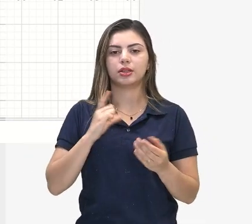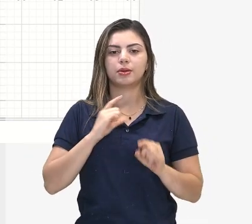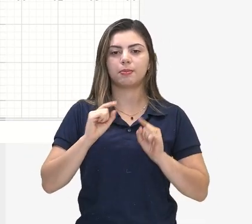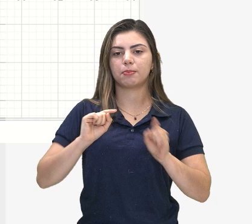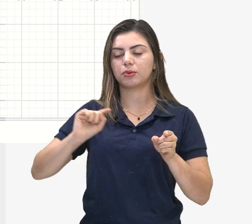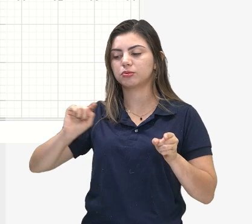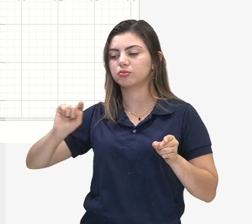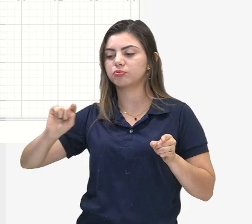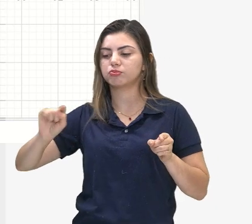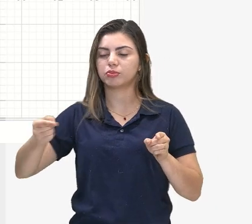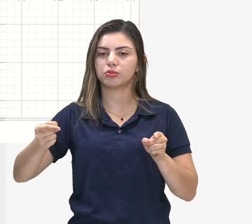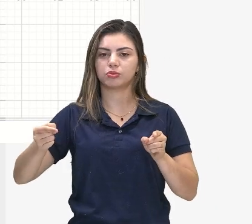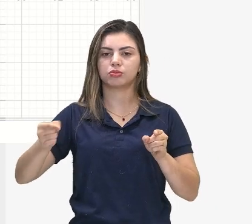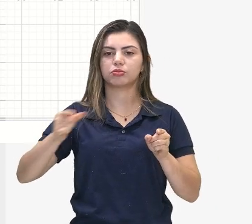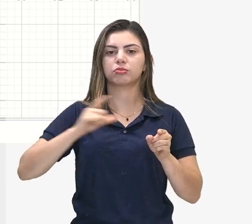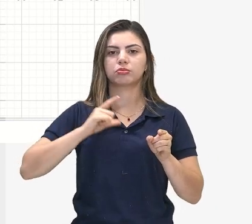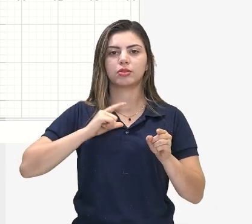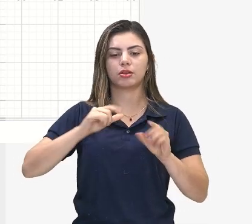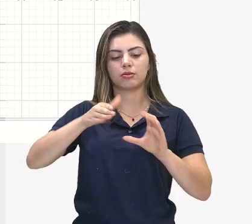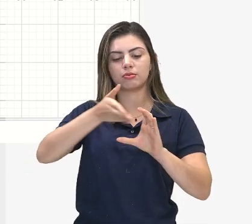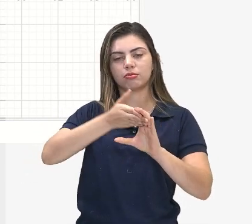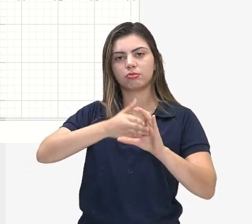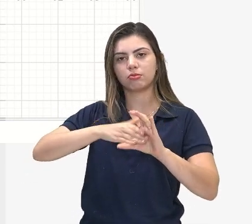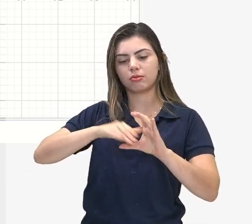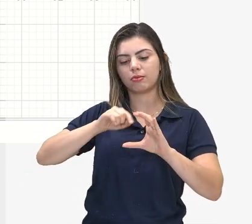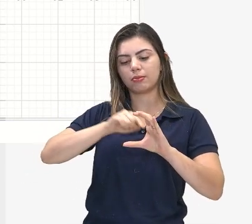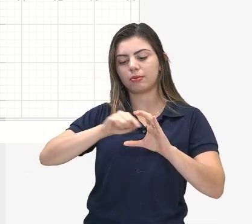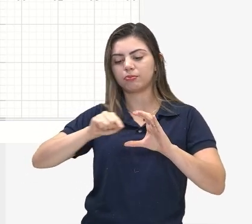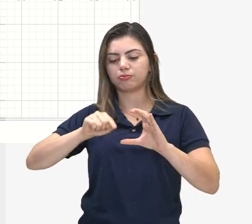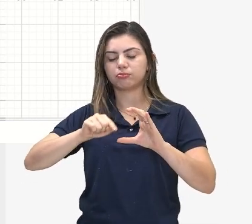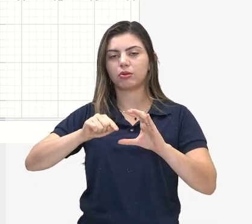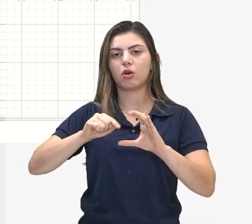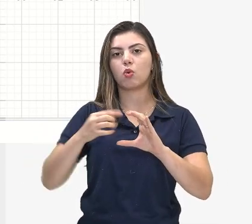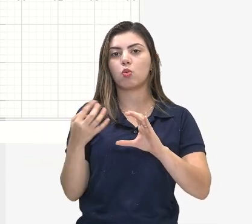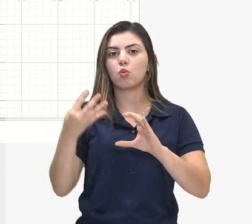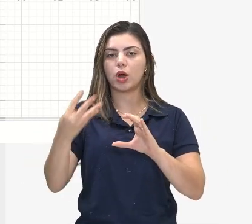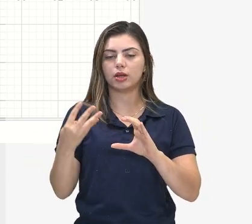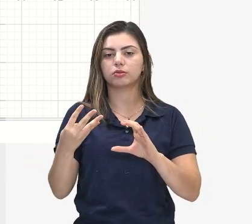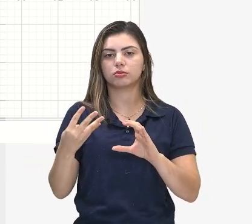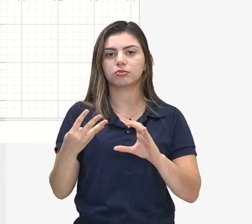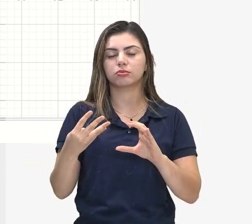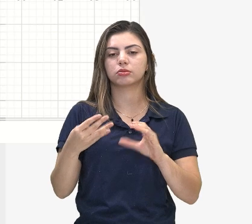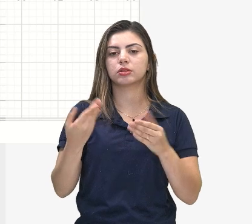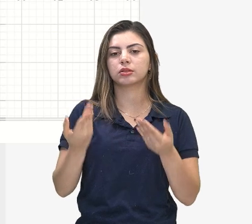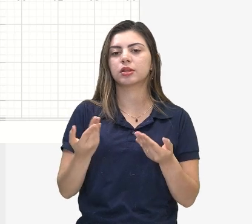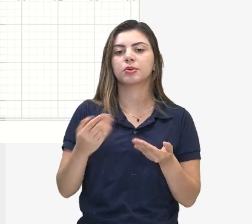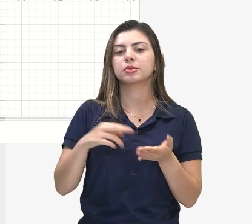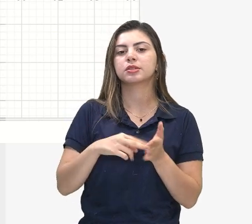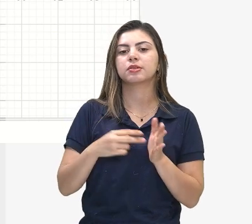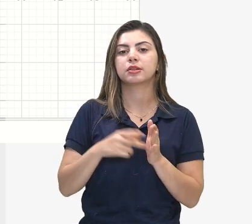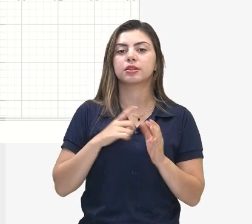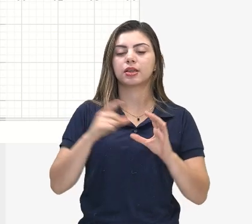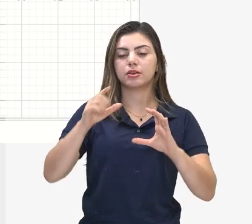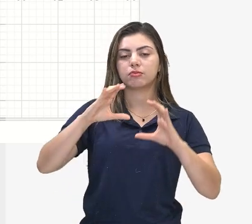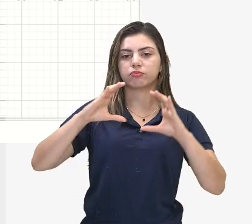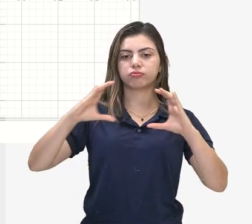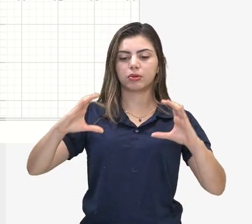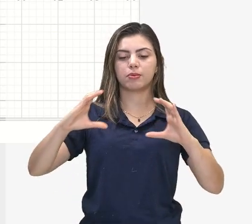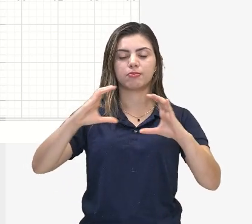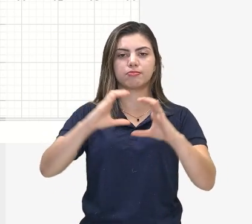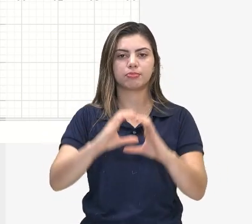4. Aí, nós voltamos a ter, né, duas circunferências, né, uma interna à outra, só que elas, nesse caso,